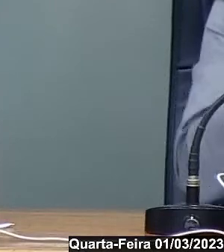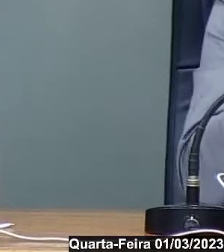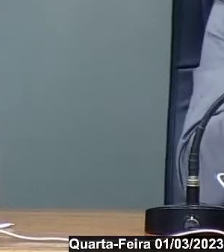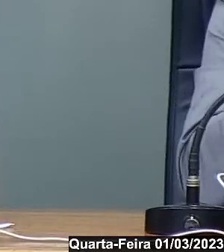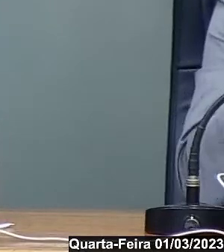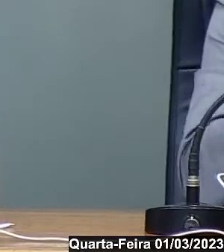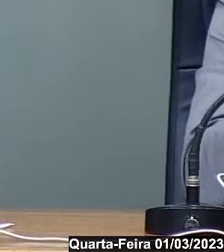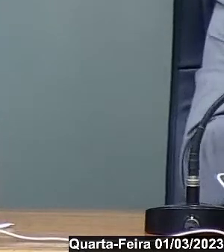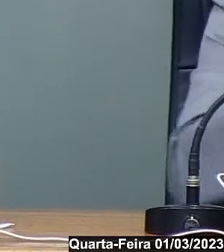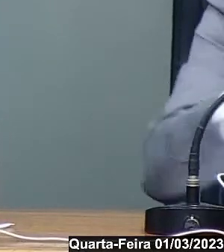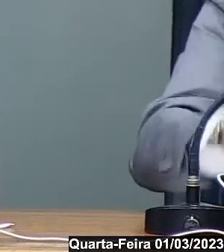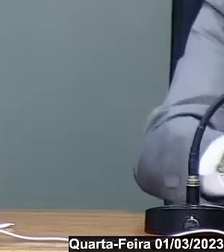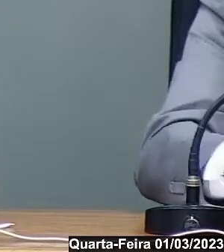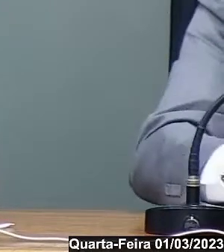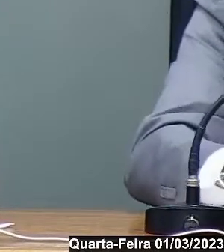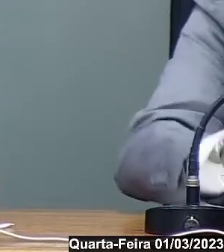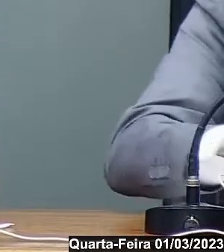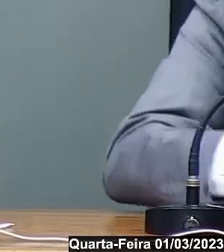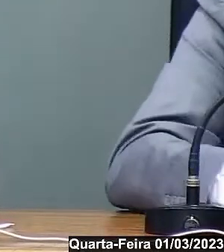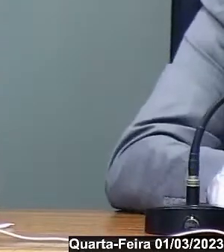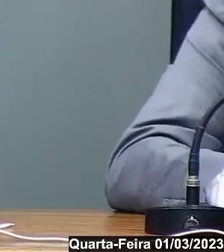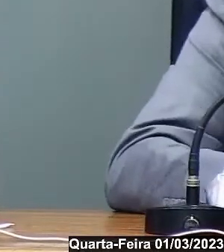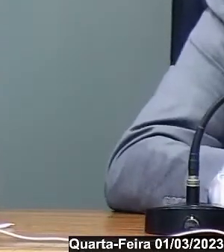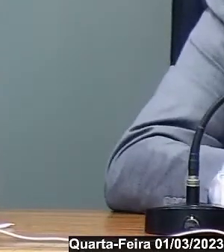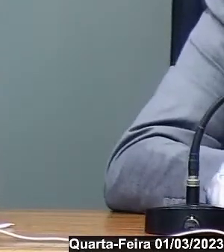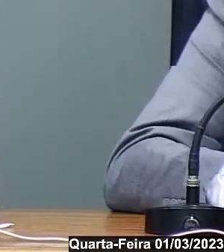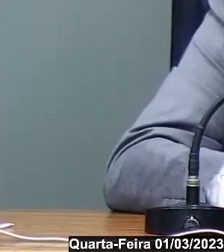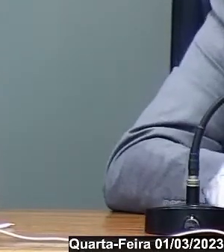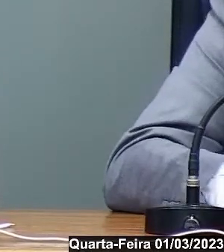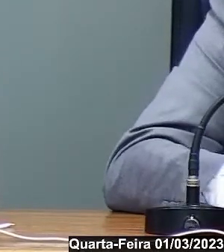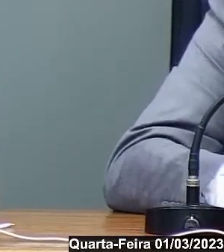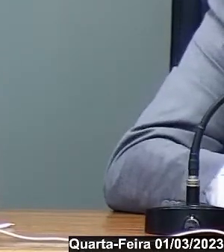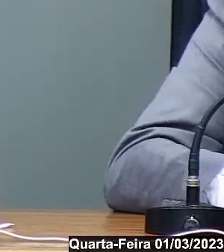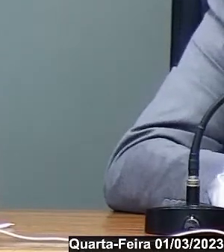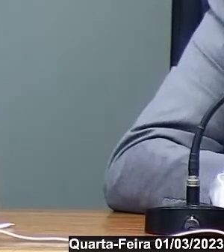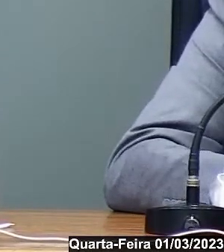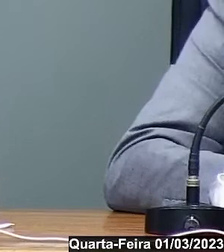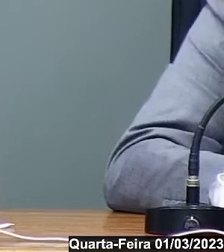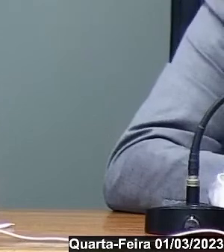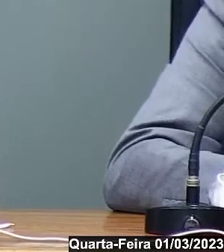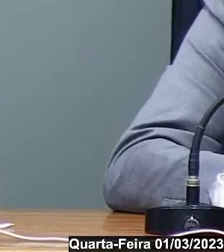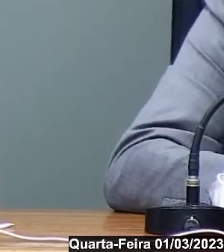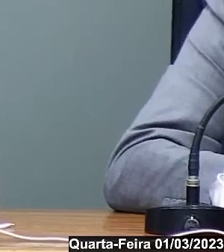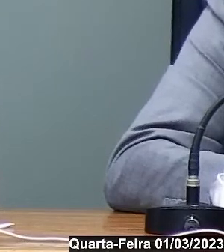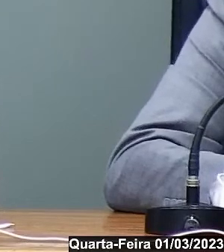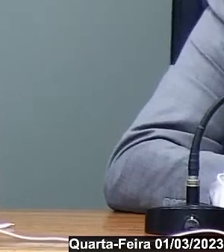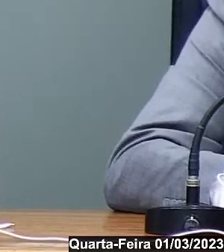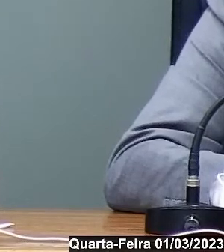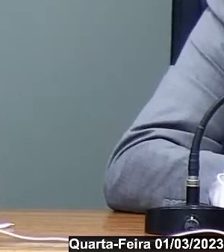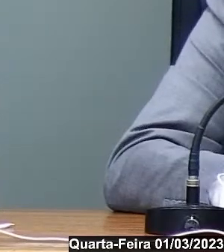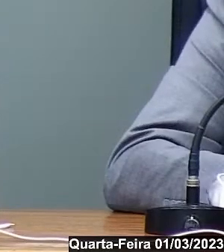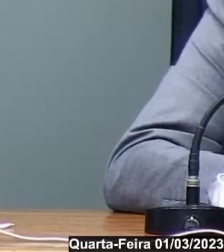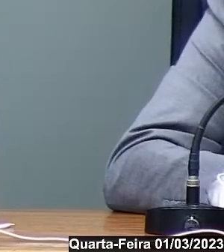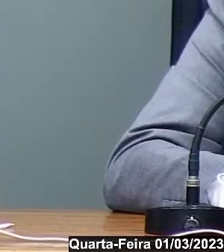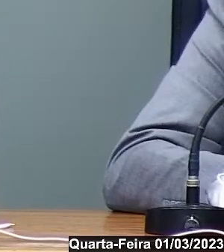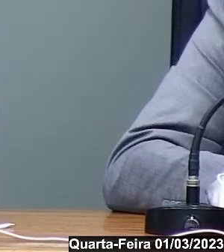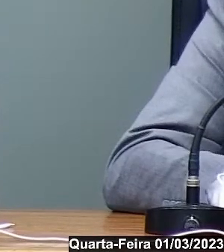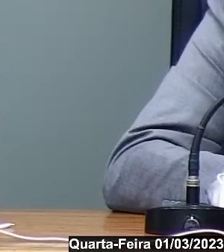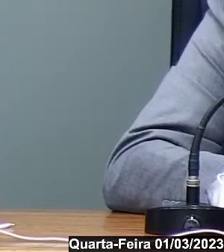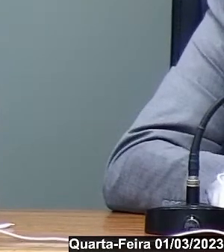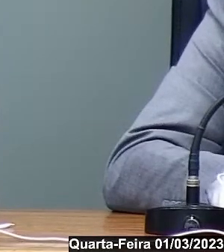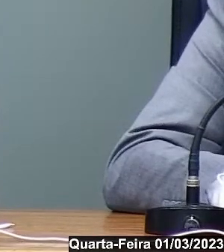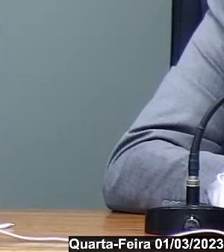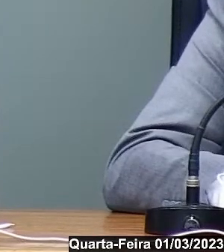50, Parque Industrial Ramos de Freitas. Às 10h28, sob a presidência do vereador